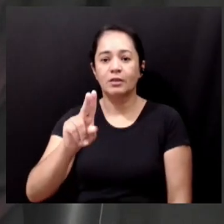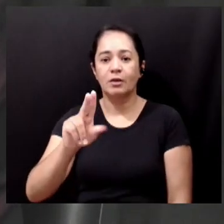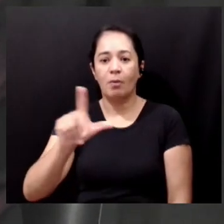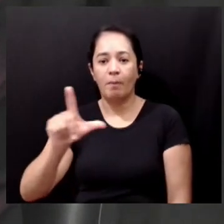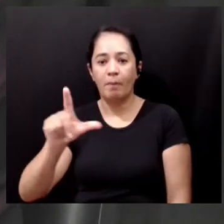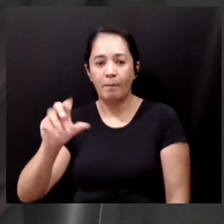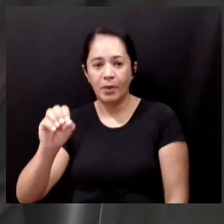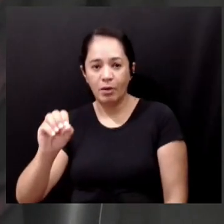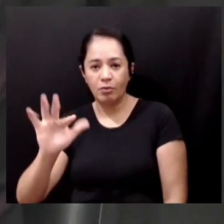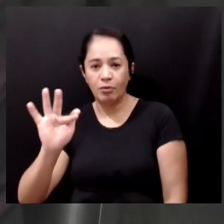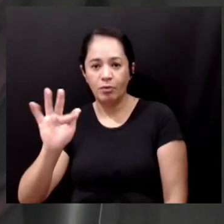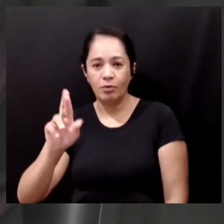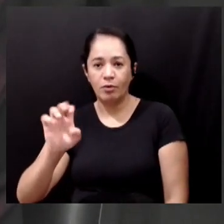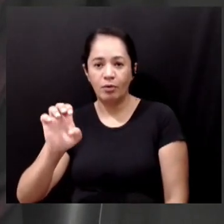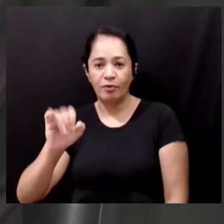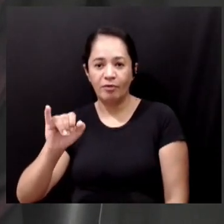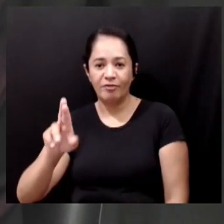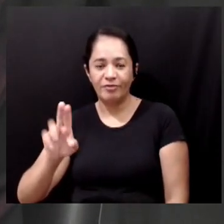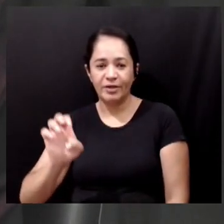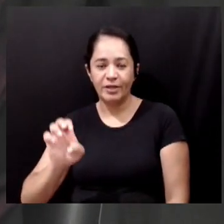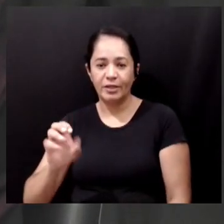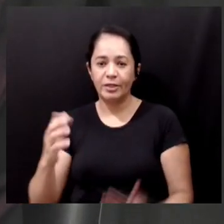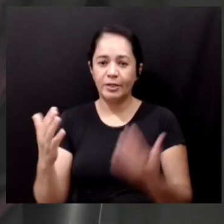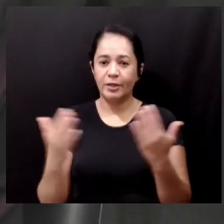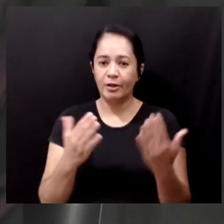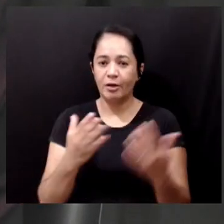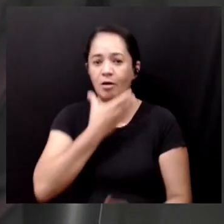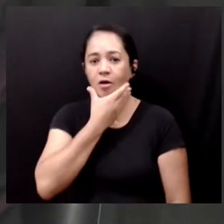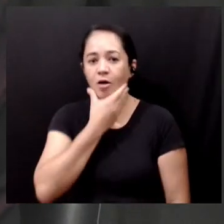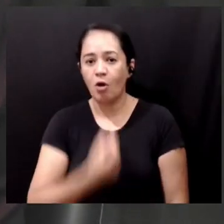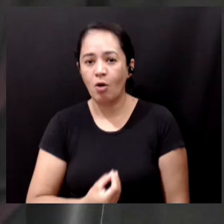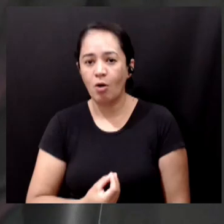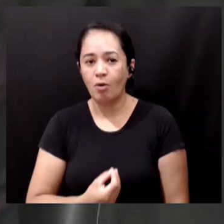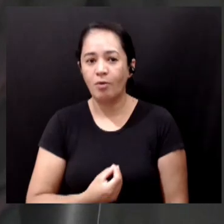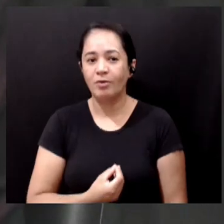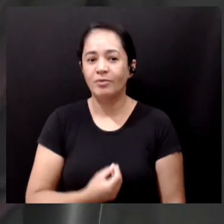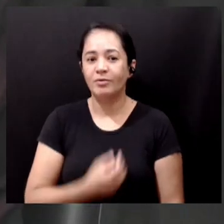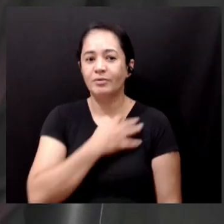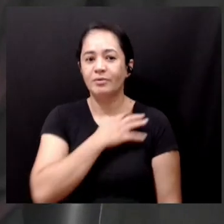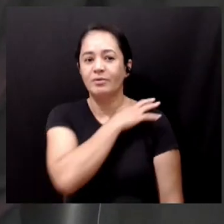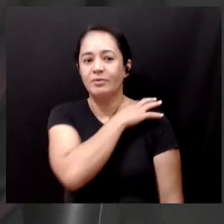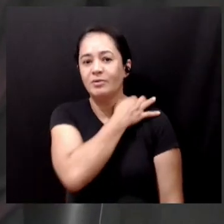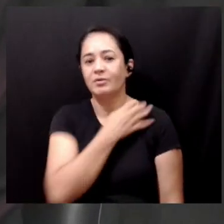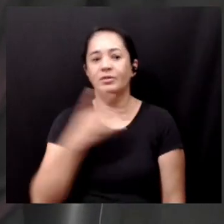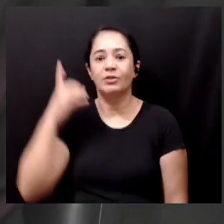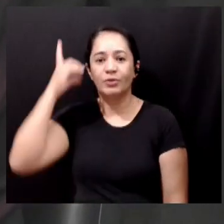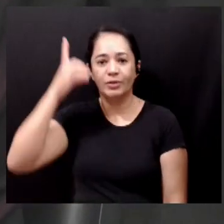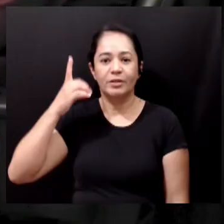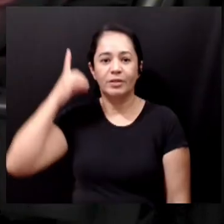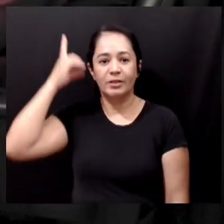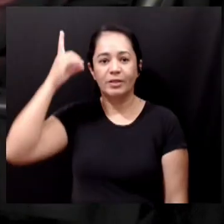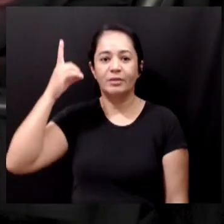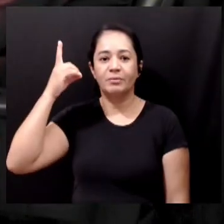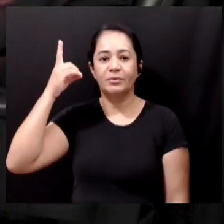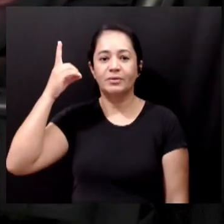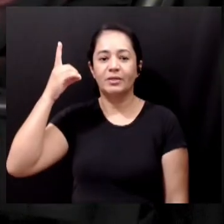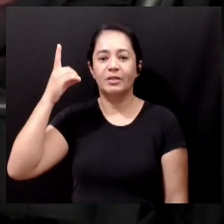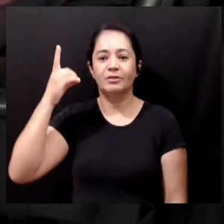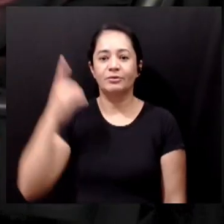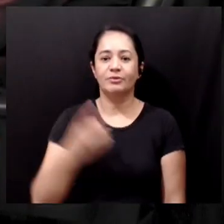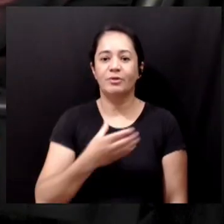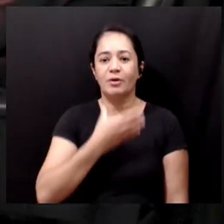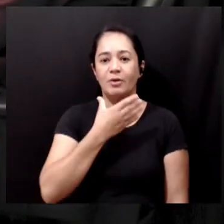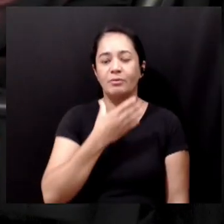como um parâmetro. Eu não sabia que você era genro do deputado, né? Paulo deputado Freire. Federal Paulo Freire. Mas vamos combinar uma